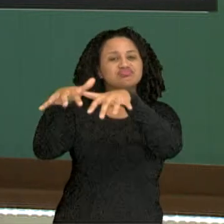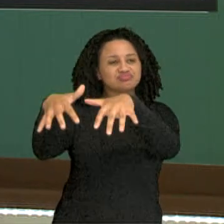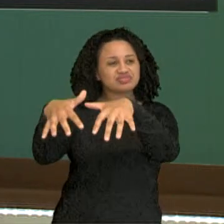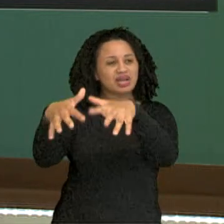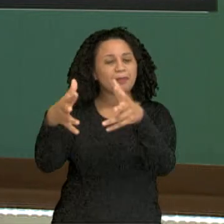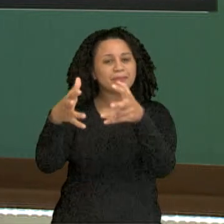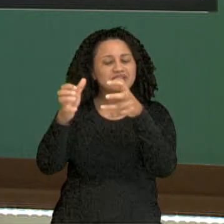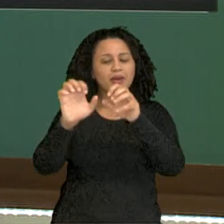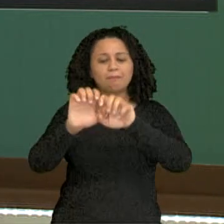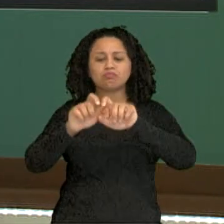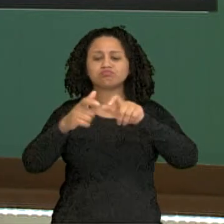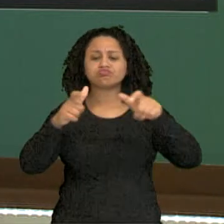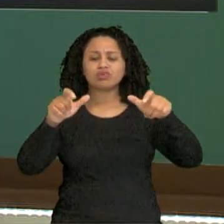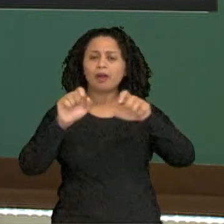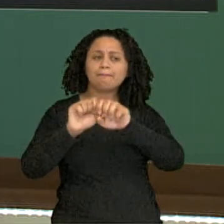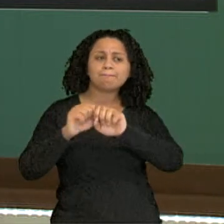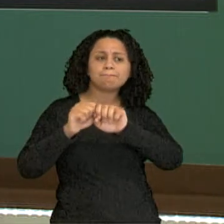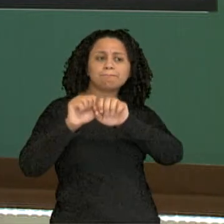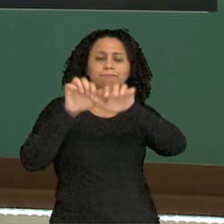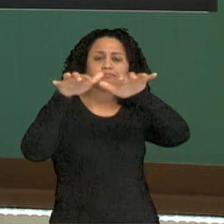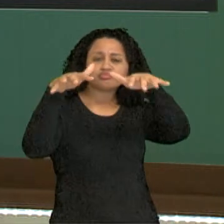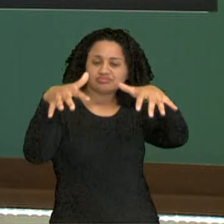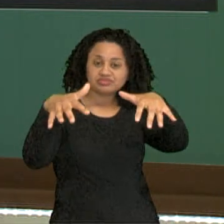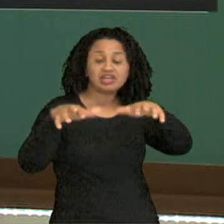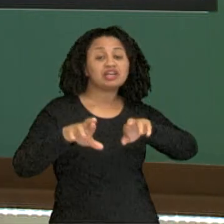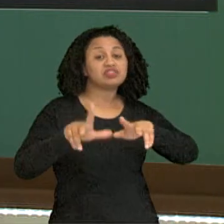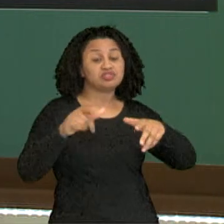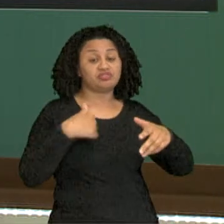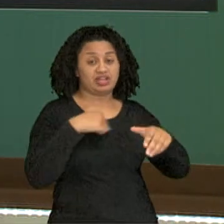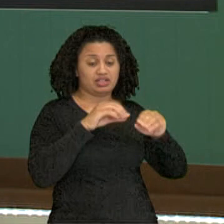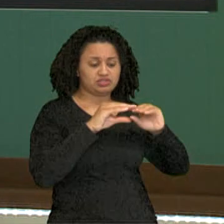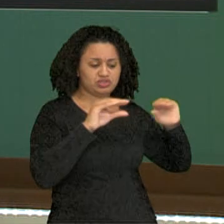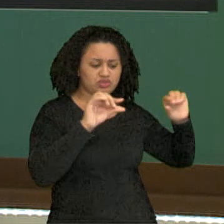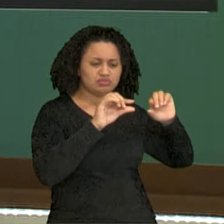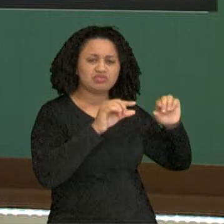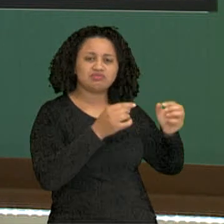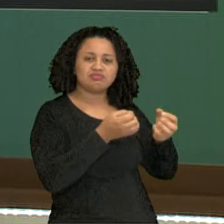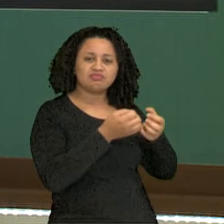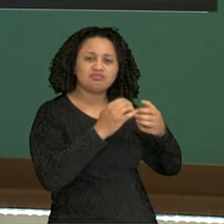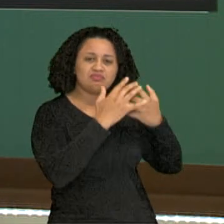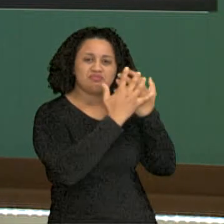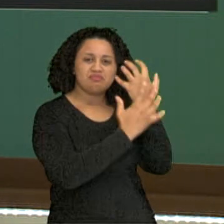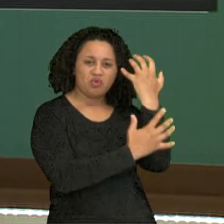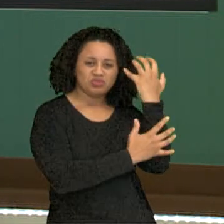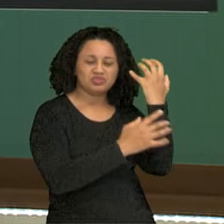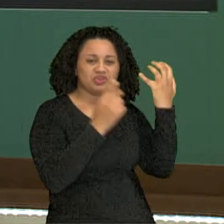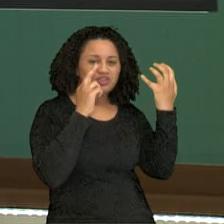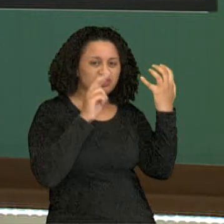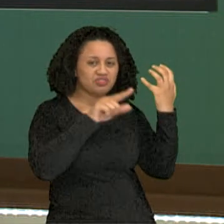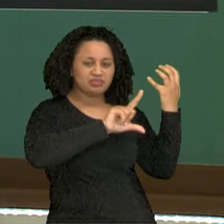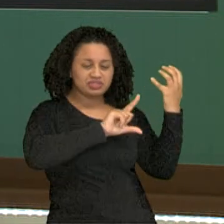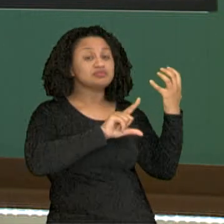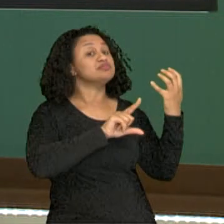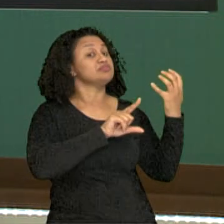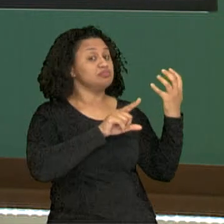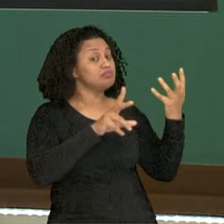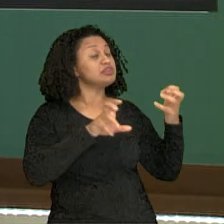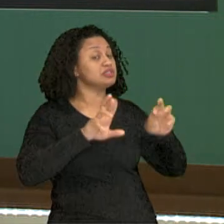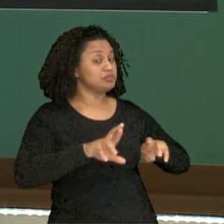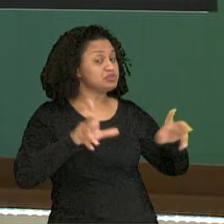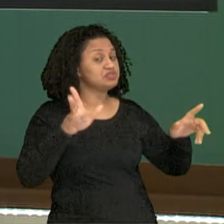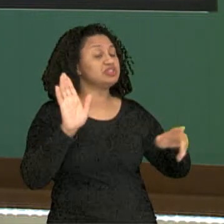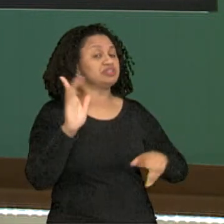porte, tamanho dessa planta. É diferente do musgo que a gente viu anteriormente? Com certeza. Então já achamos uma